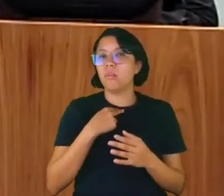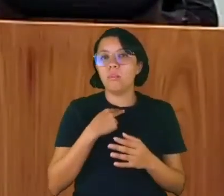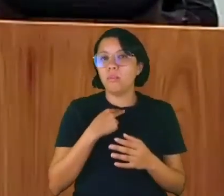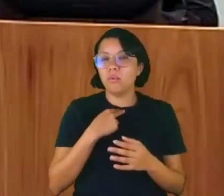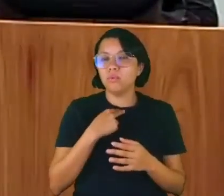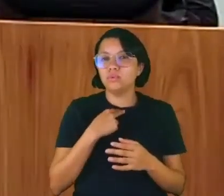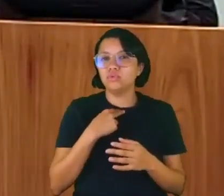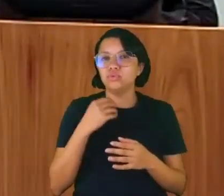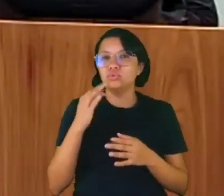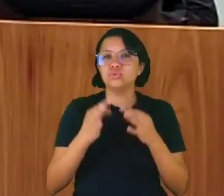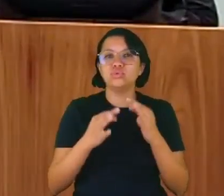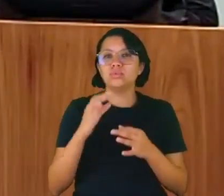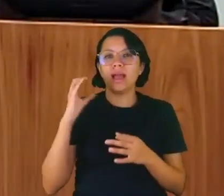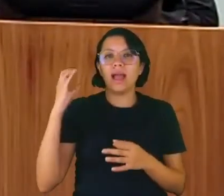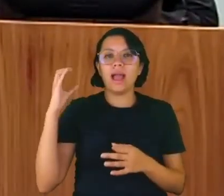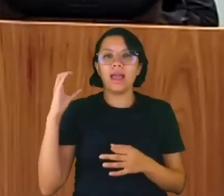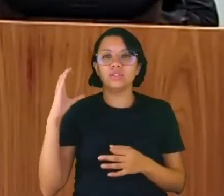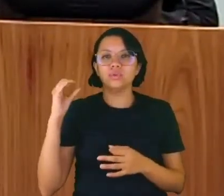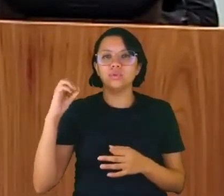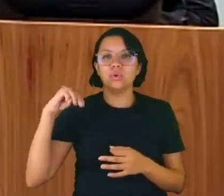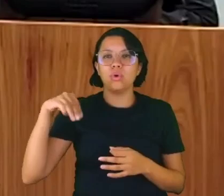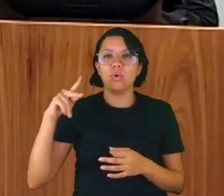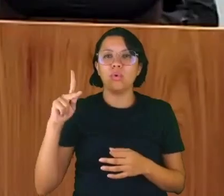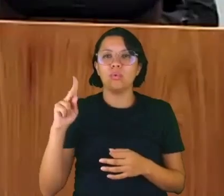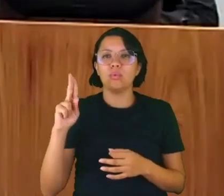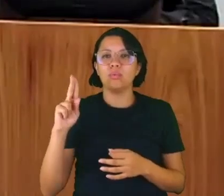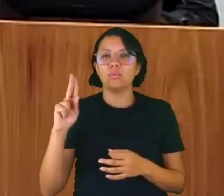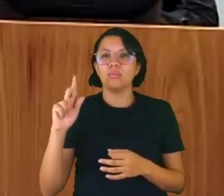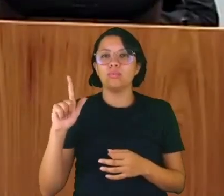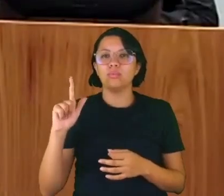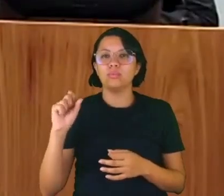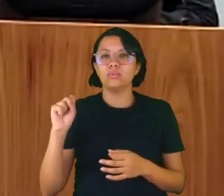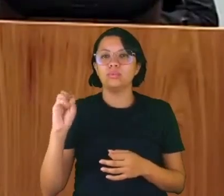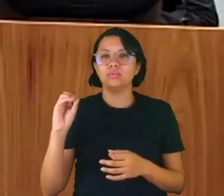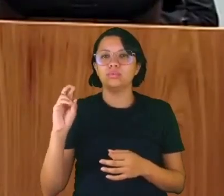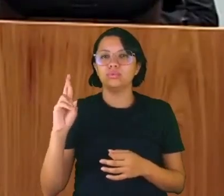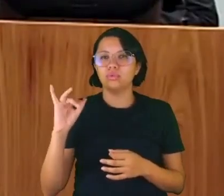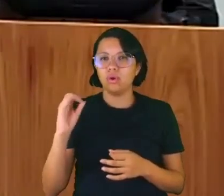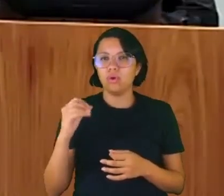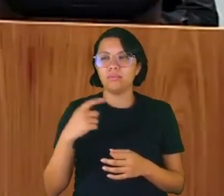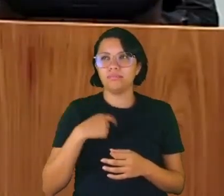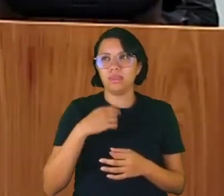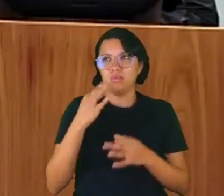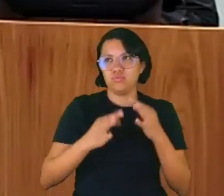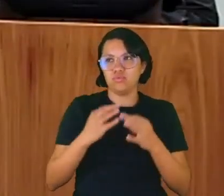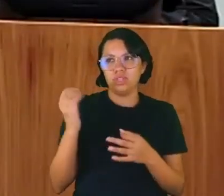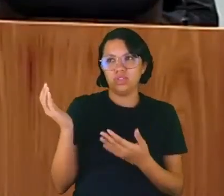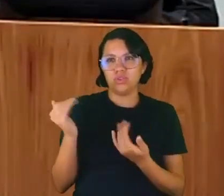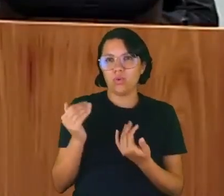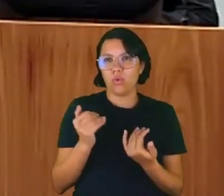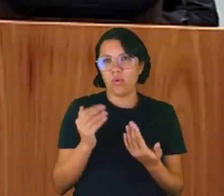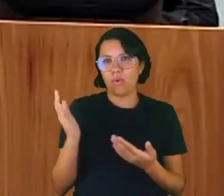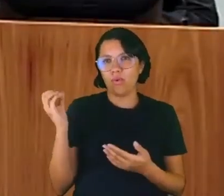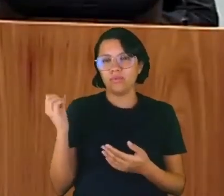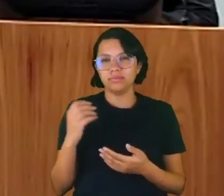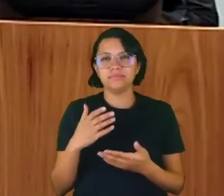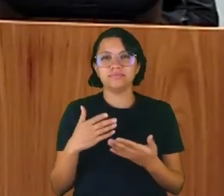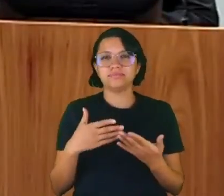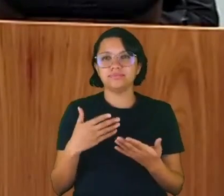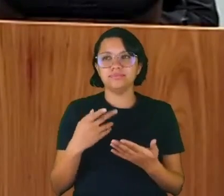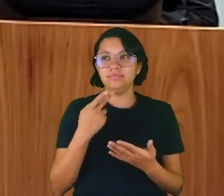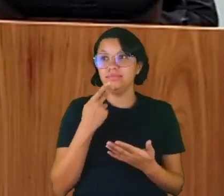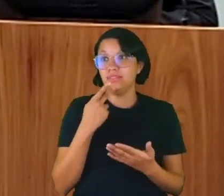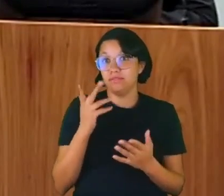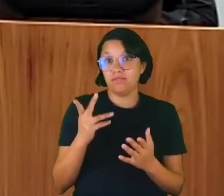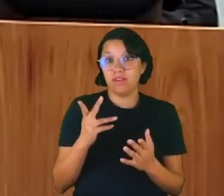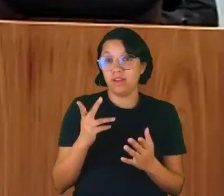empréstimo compulsório. E eu pensava, naquela época, um juiz novinho, né? O ministro Sepúlveda Pertence falou, tá